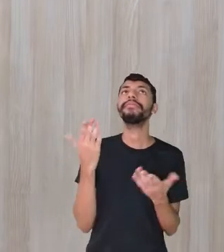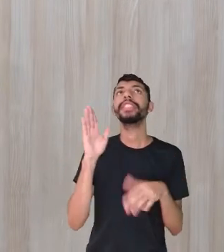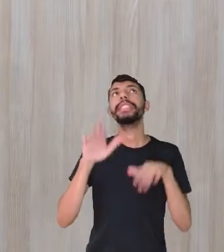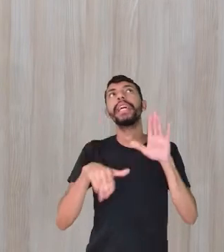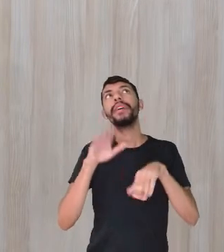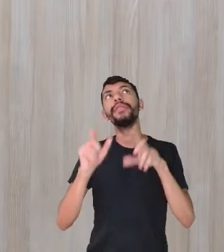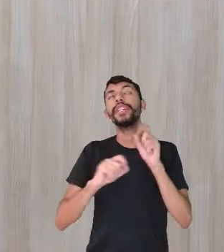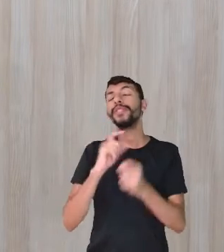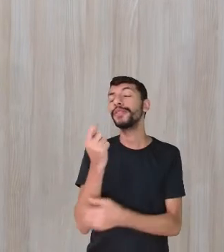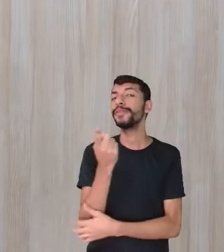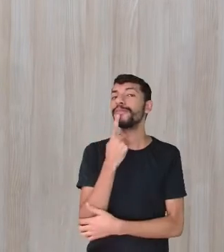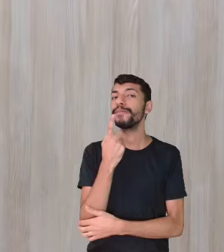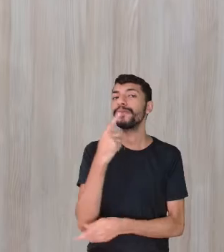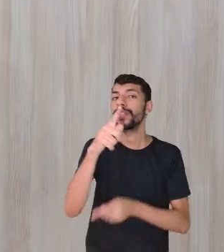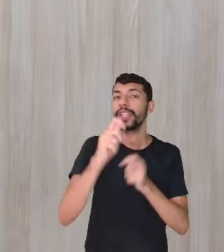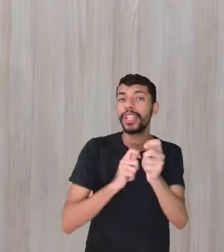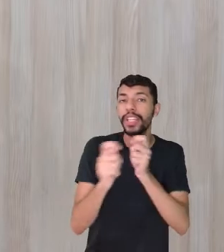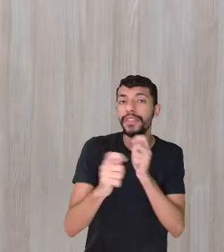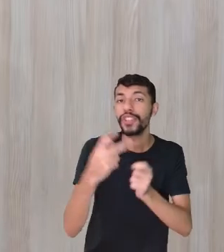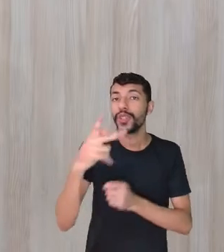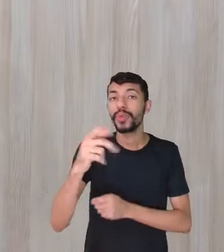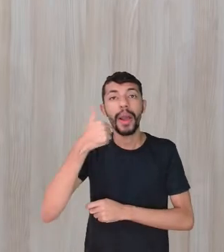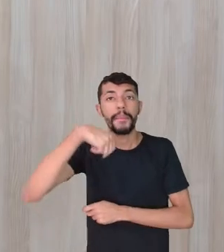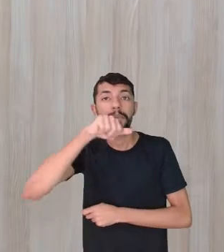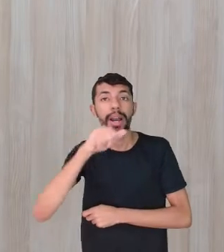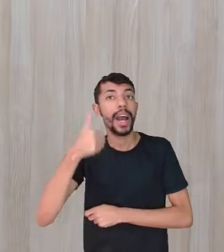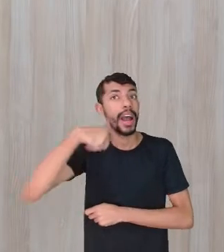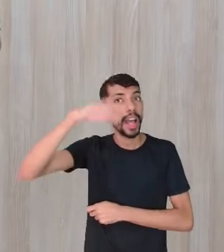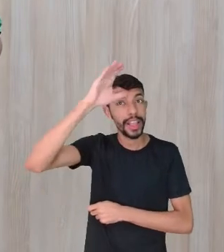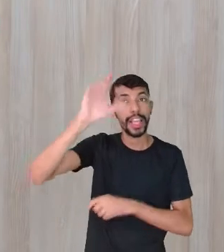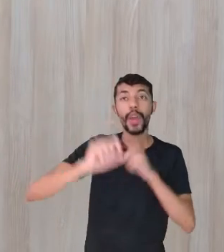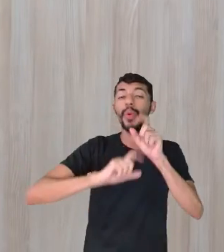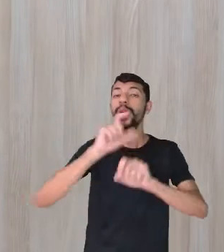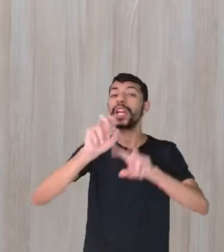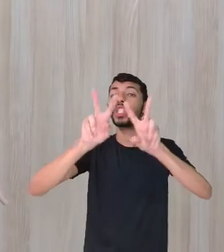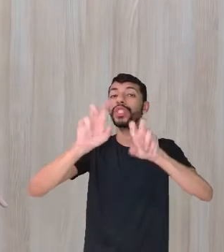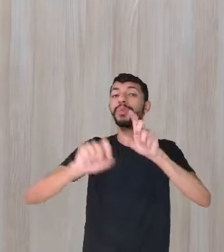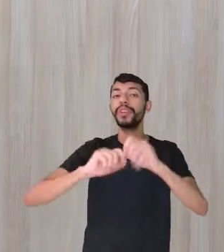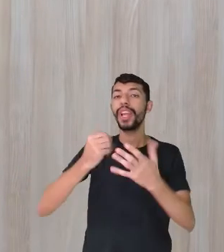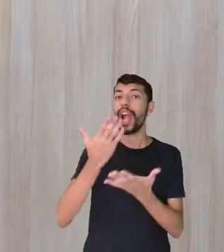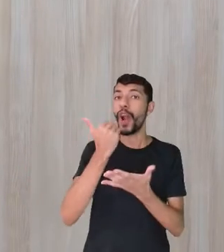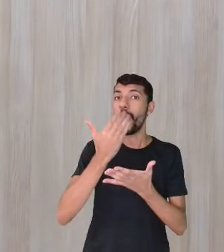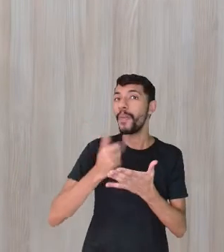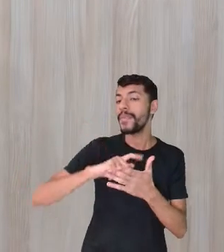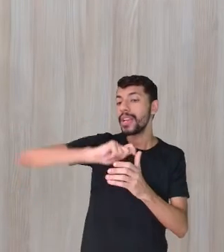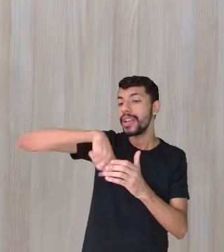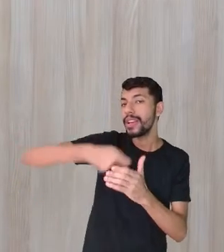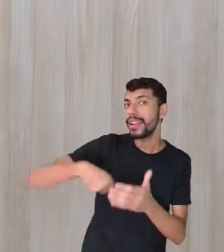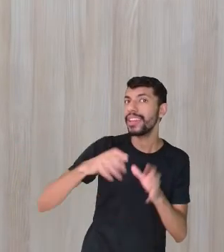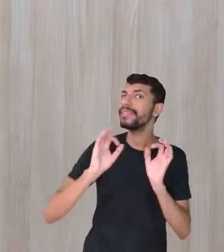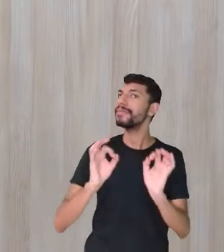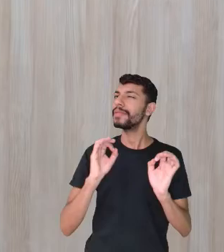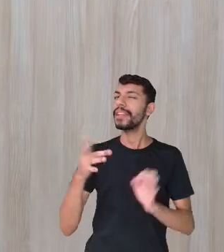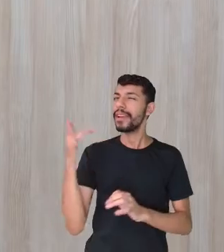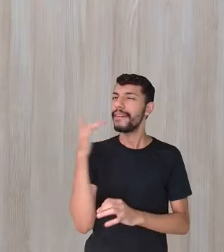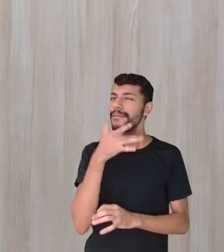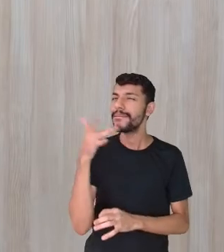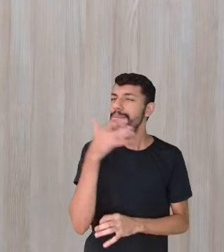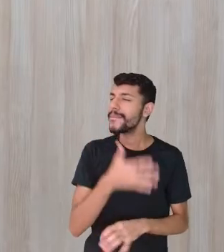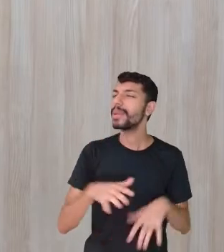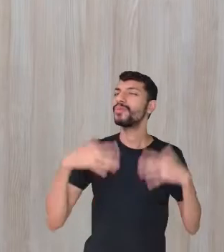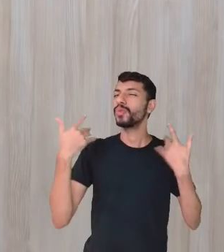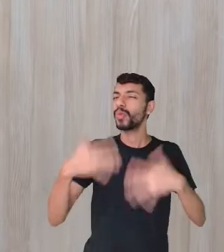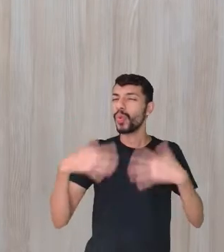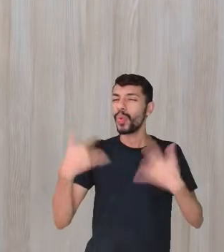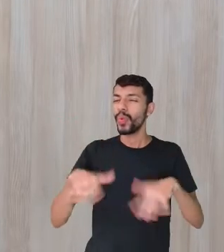repente, você entrevista sua mãe aí, sua tia, faz aquela comida gostosa, aquela comida nordestina,